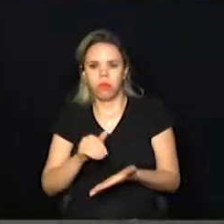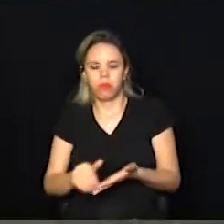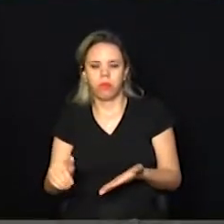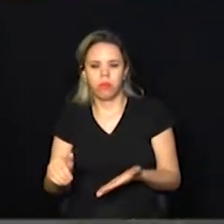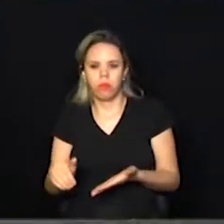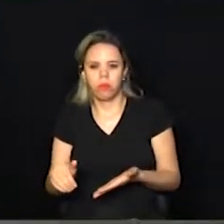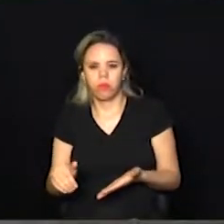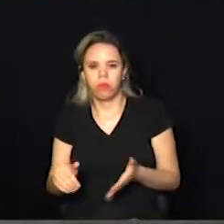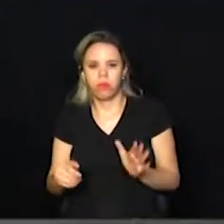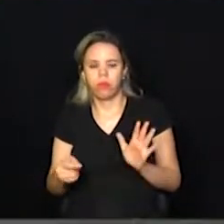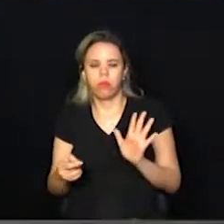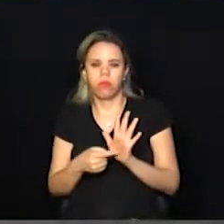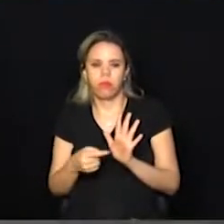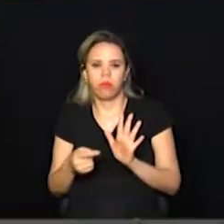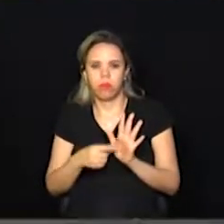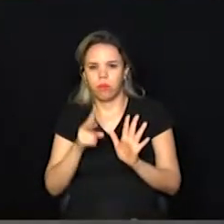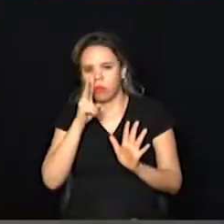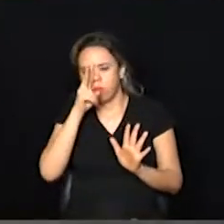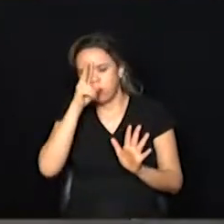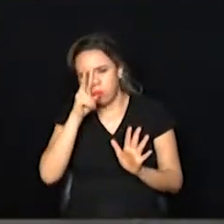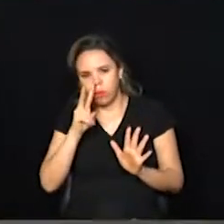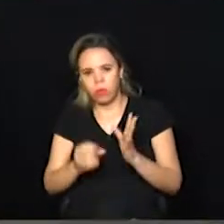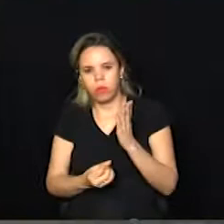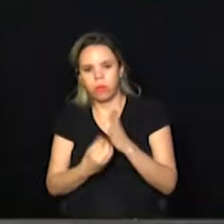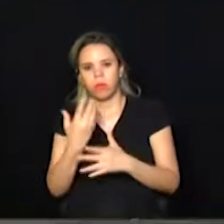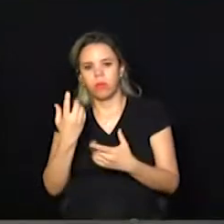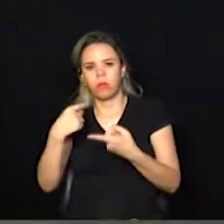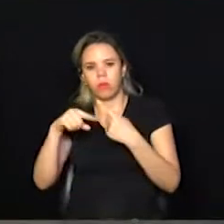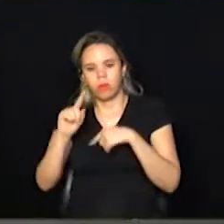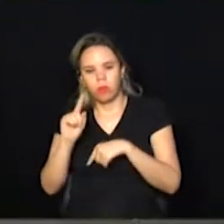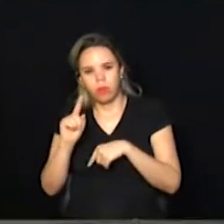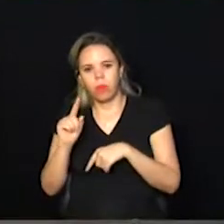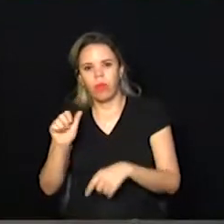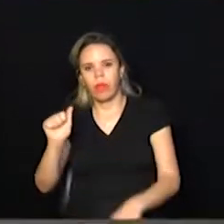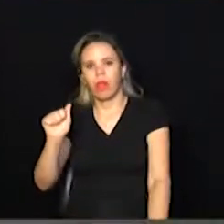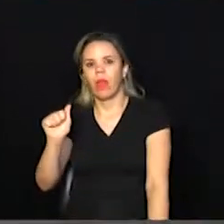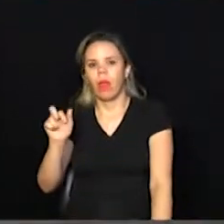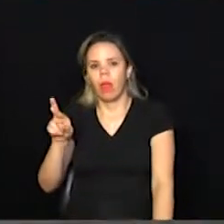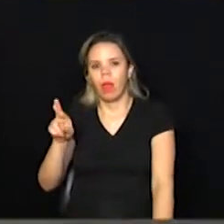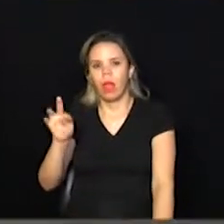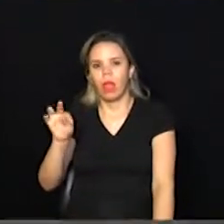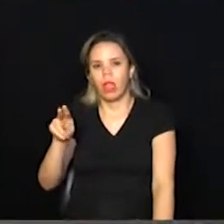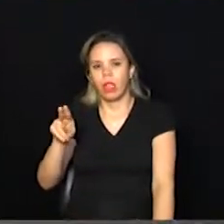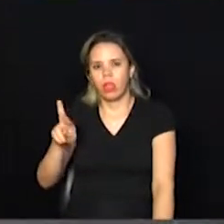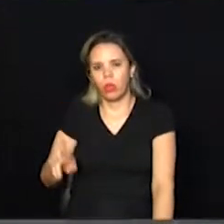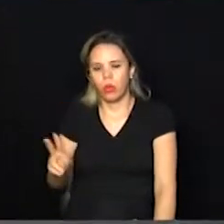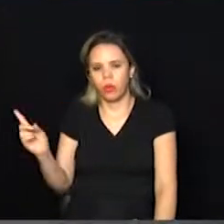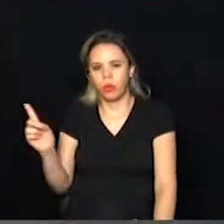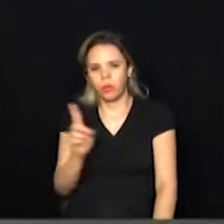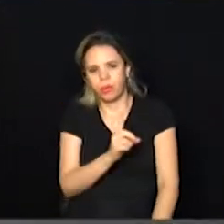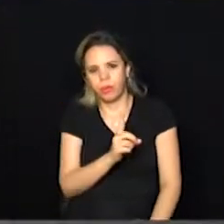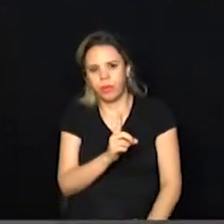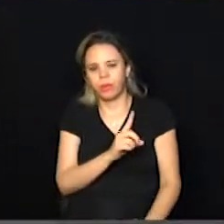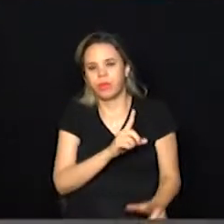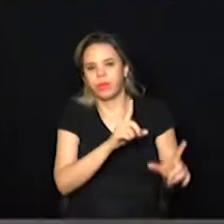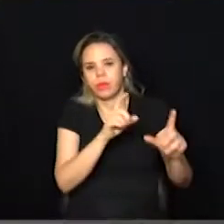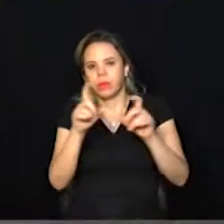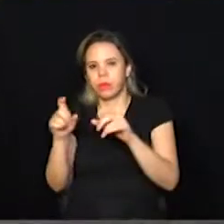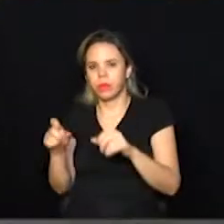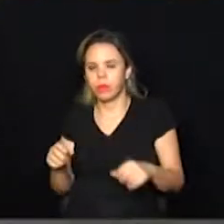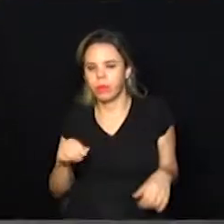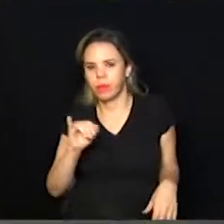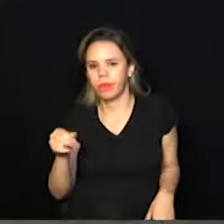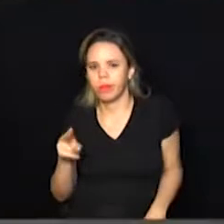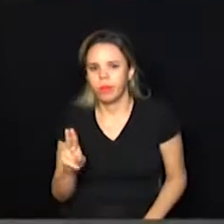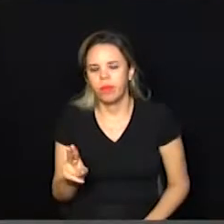mãos fortes, de fato, e feito acontecer. Então, cumprimentar o Arthur, que é o único homem da secretaria que veio para tirar as fotos, a Ju,